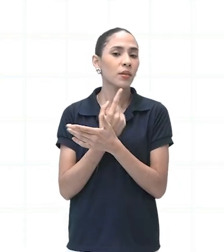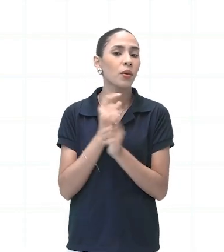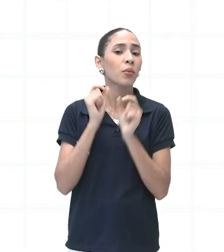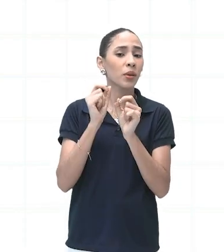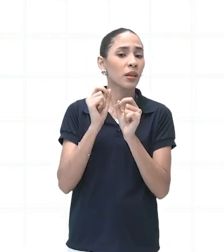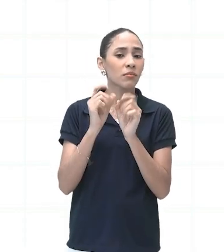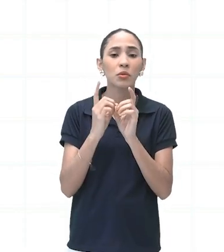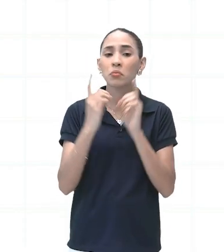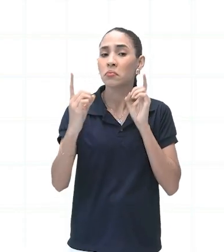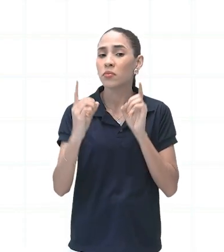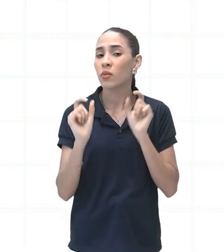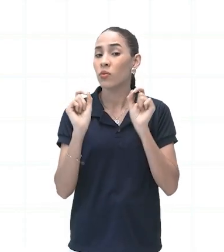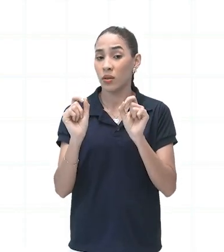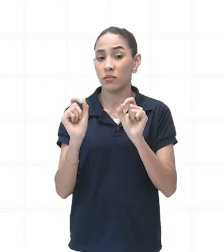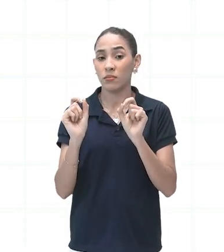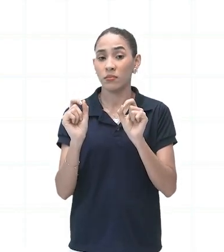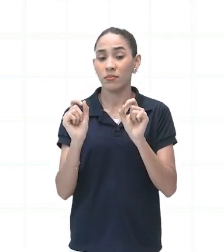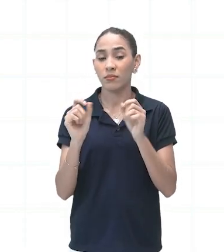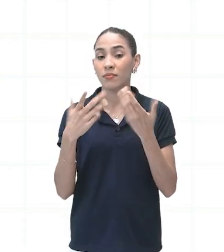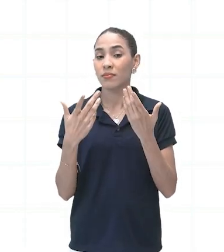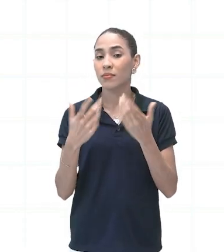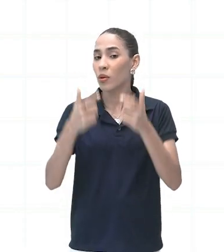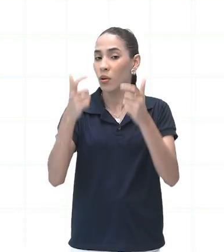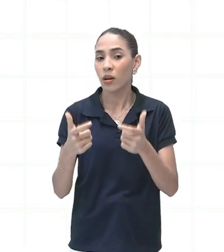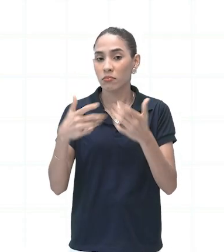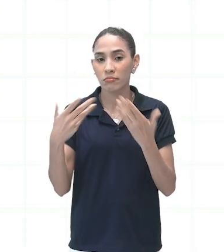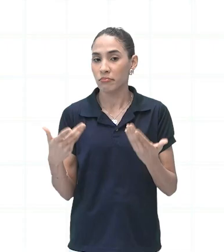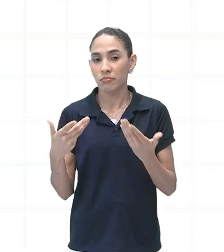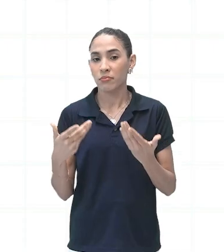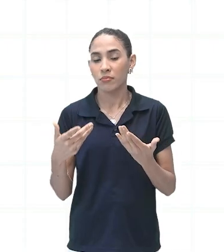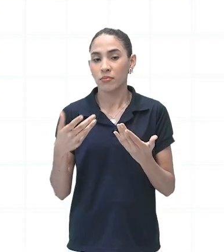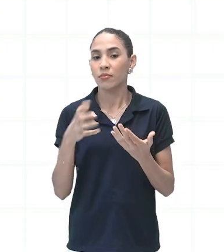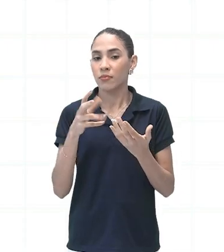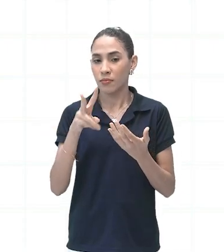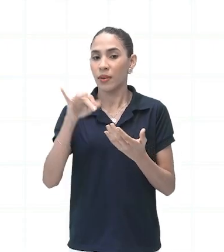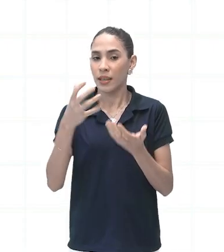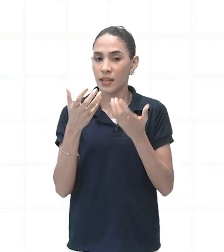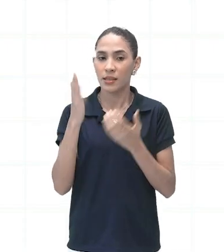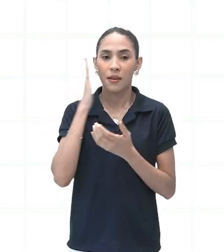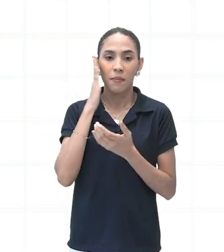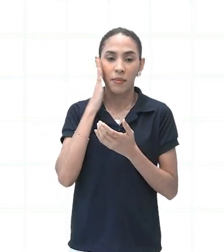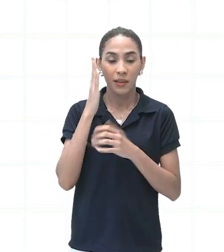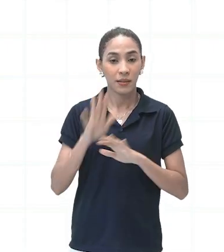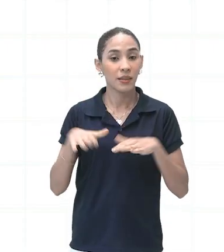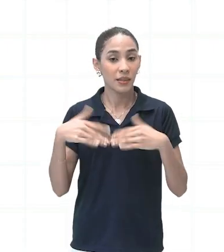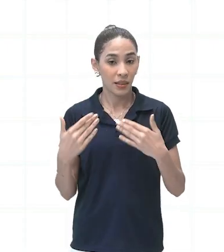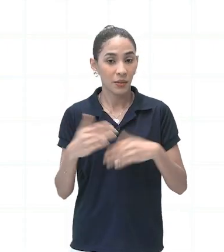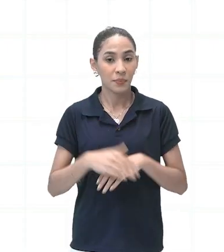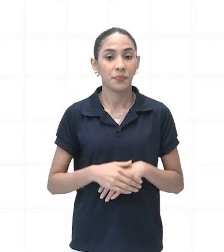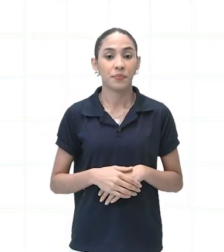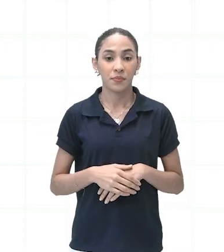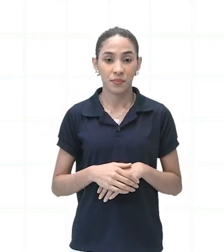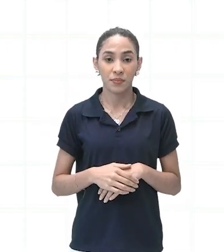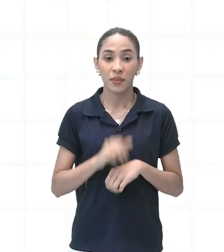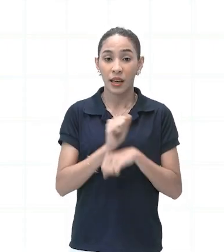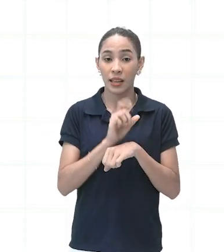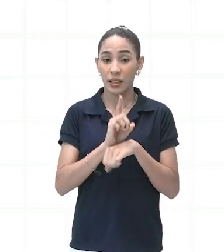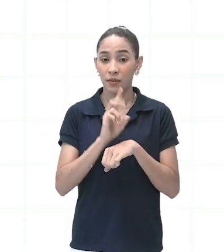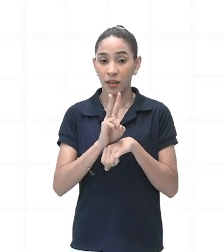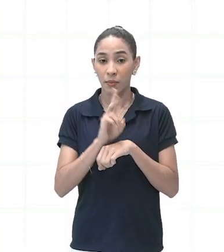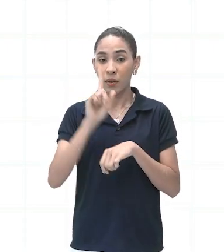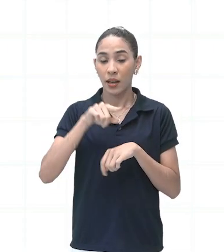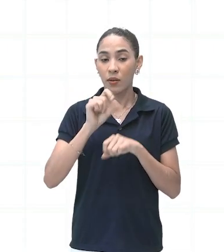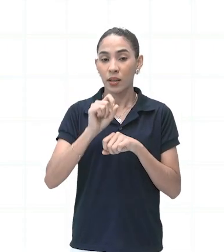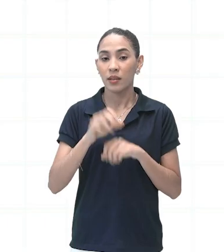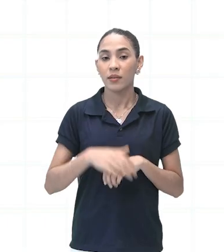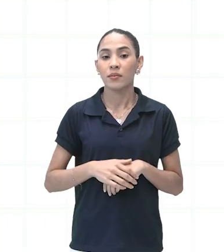de quê? Longe de onde? Né? Você vai querer saber. Então, esse advérbio aqui